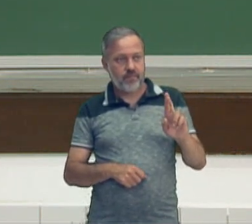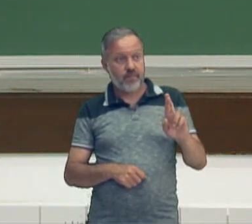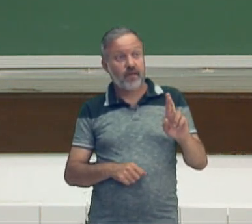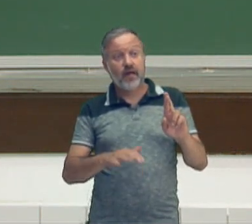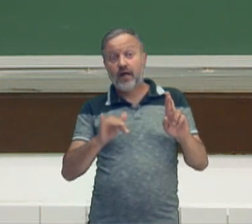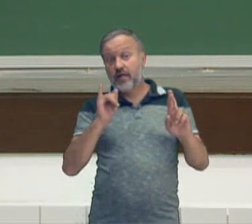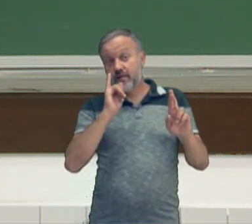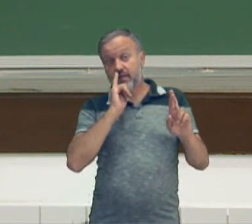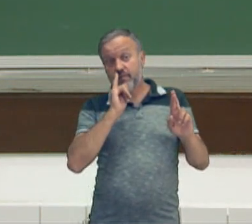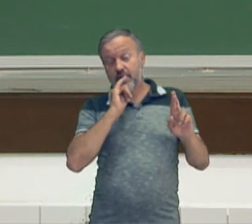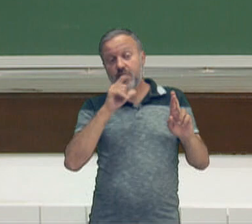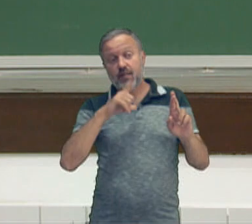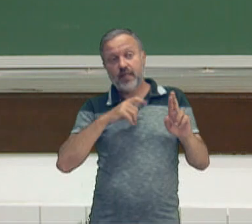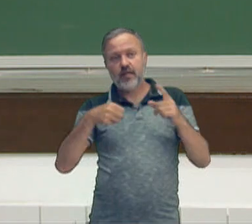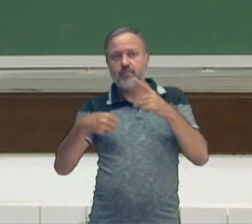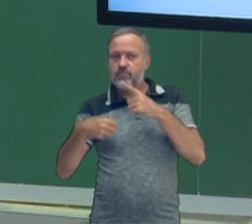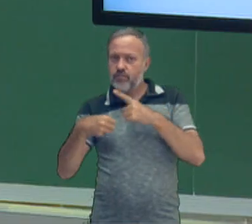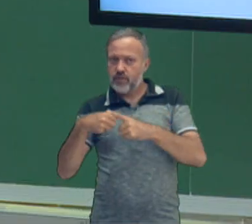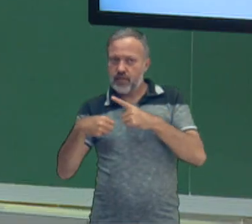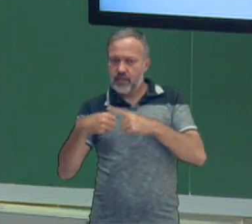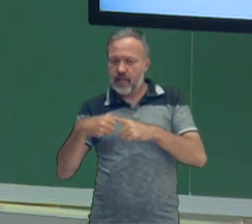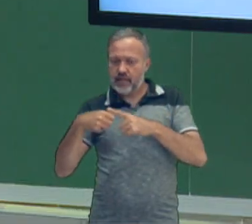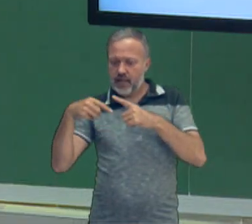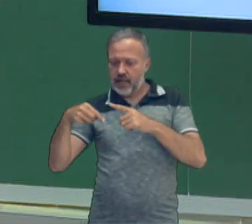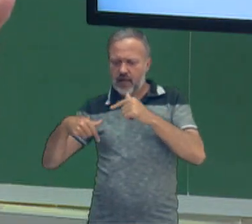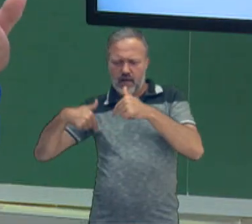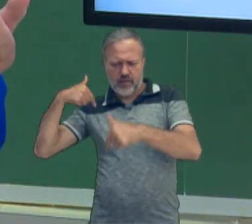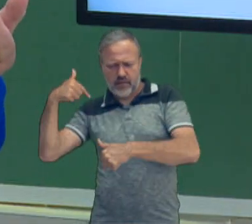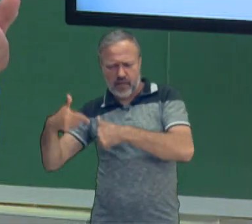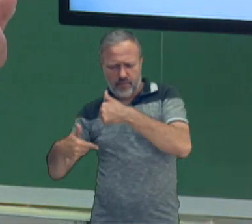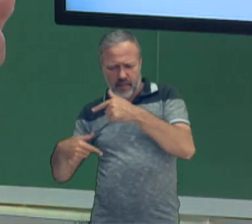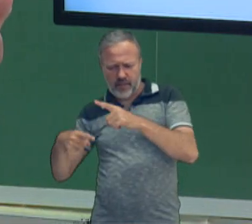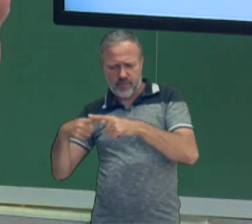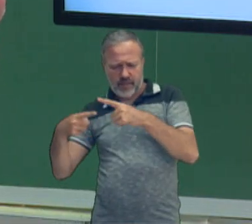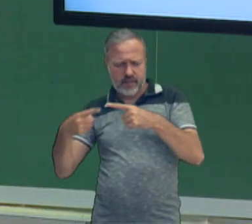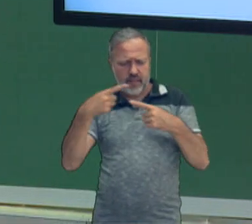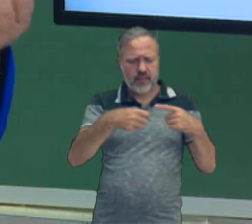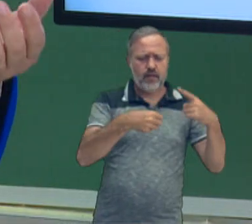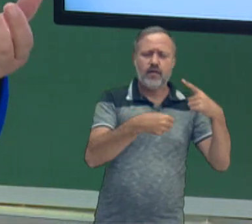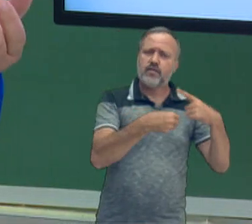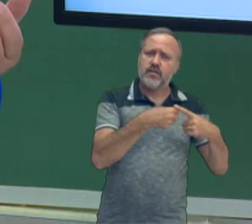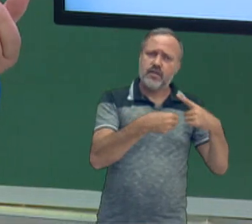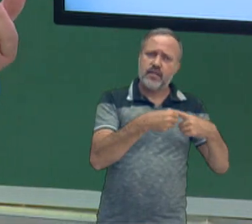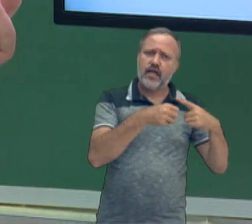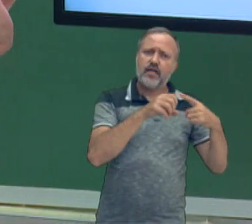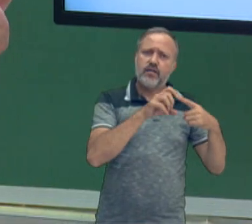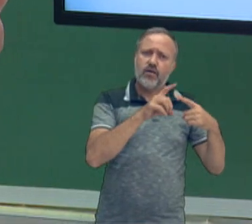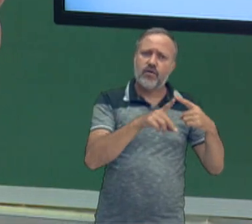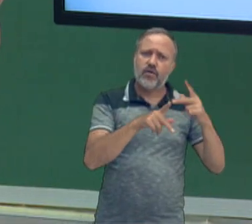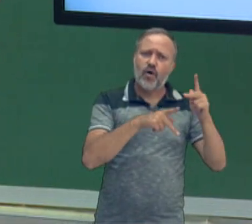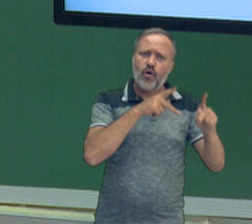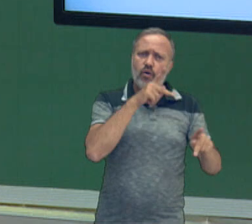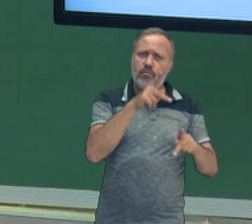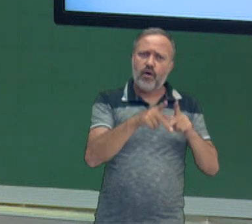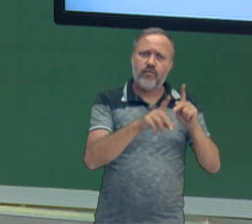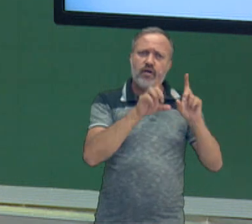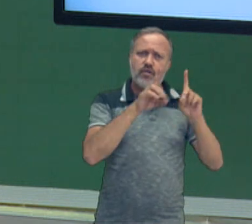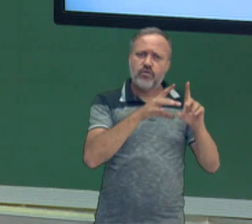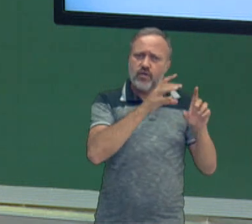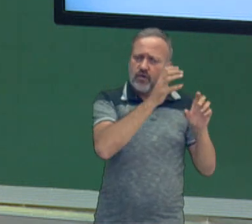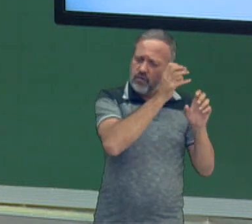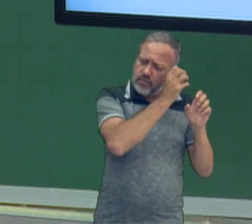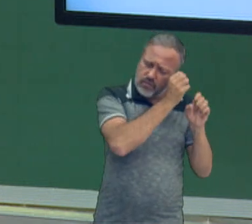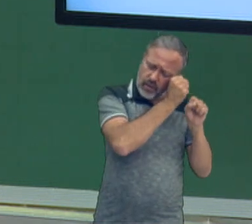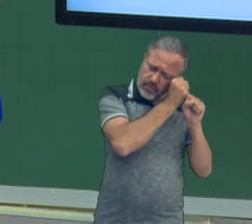dormitórios e cidades de trabalho. Cidades dormitórios, aquelas que vão se transformar numa cidade onde a pessoa apenas dorme